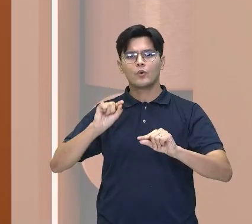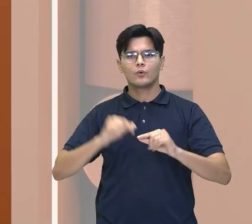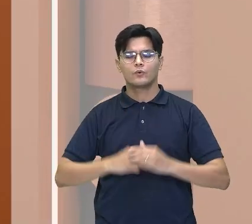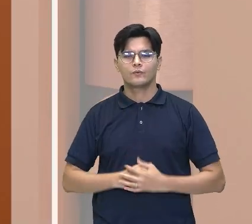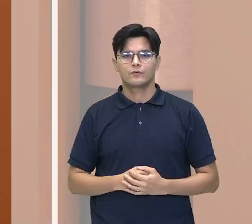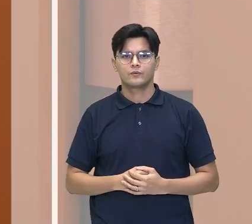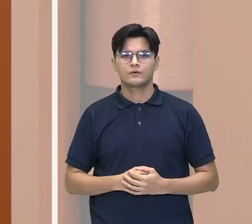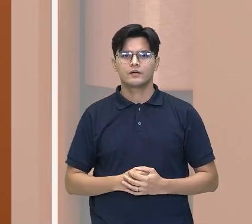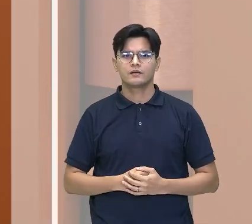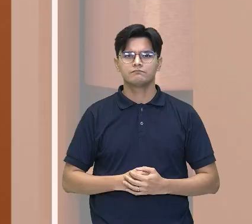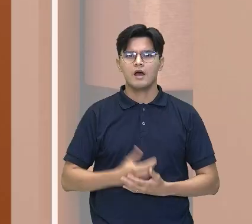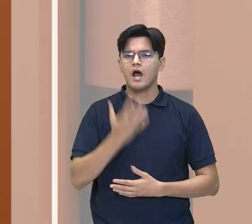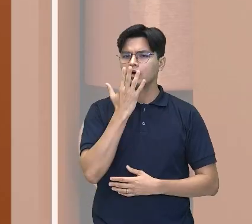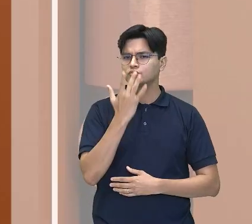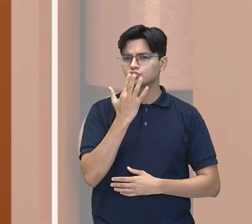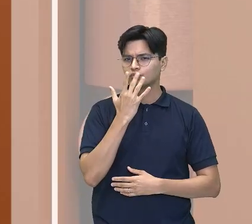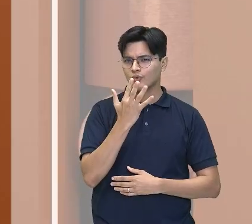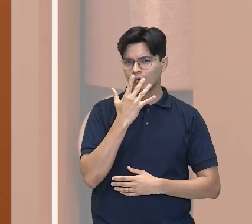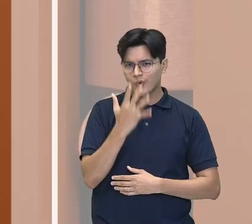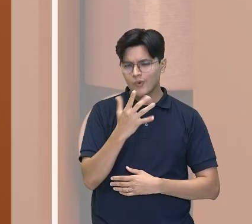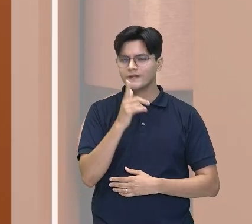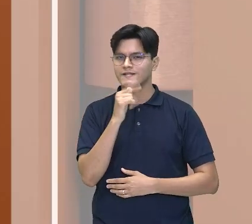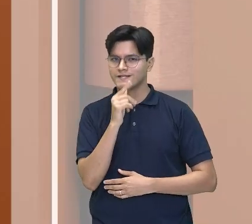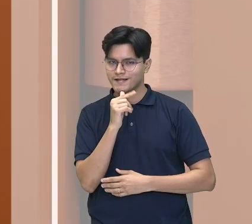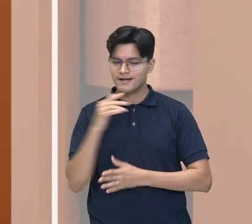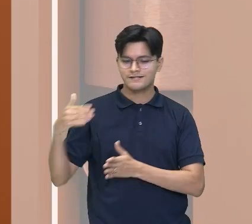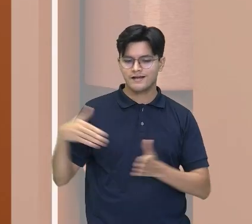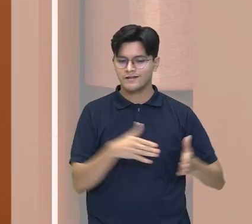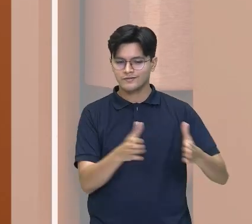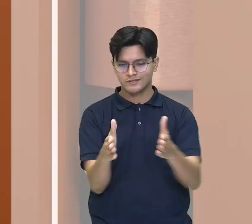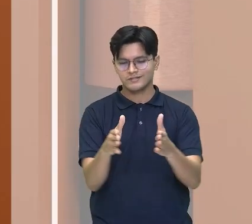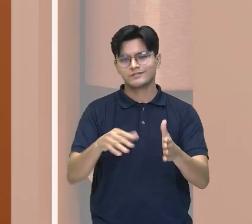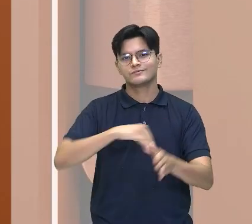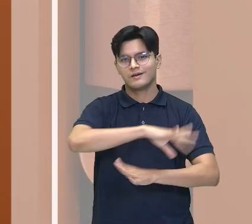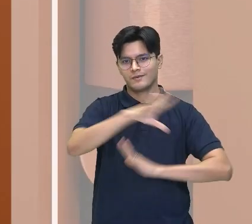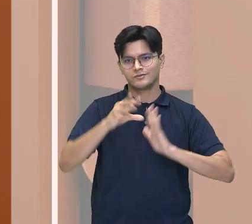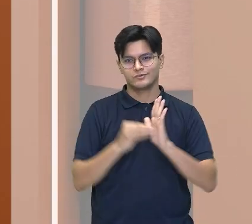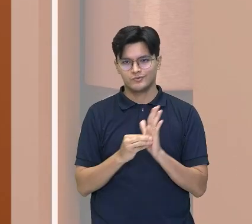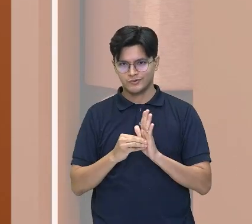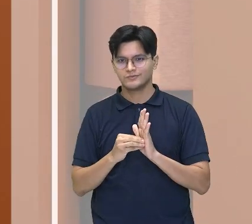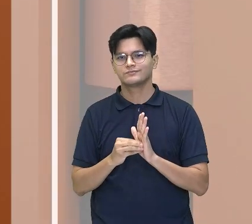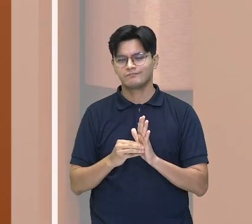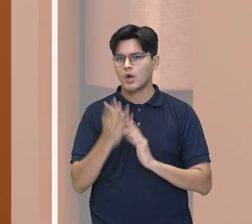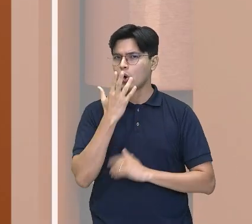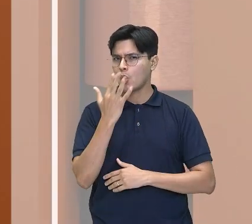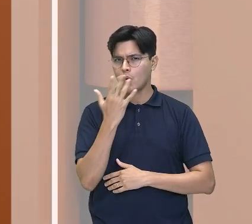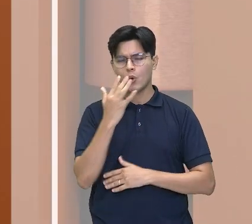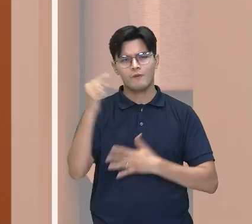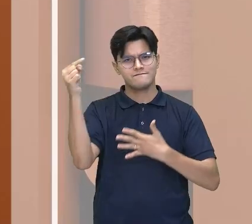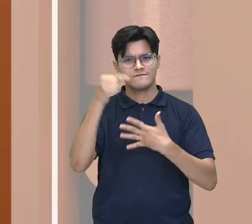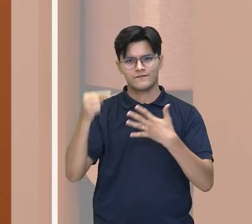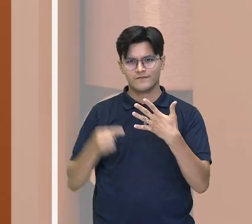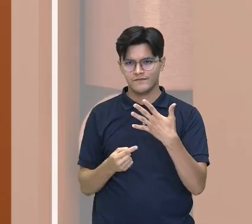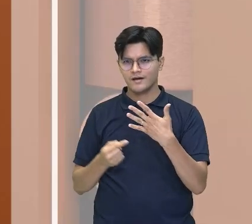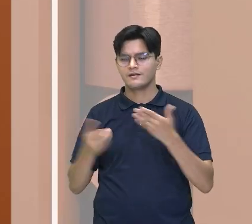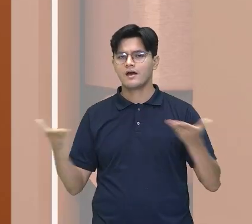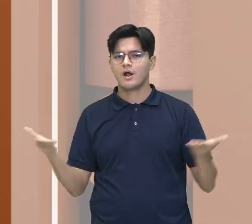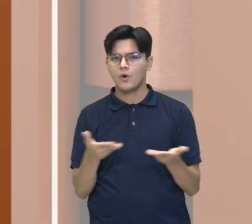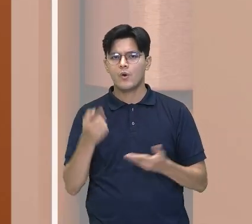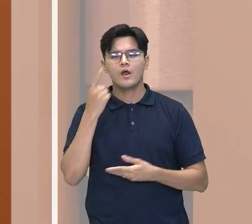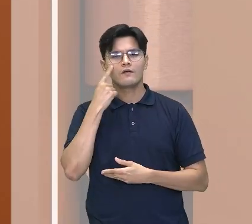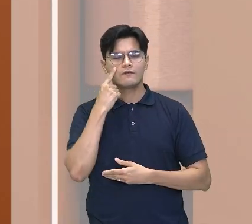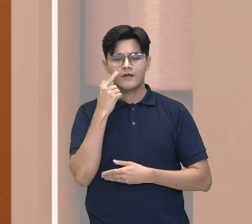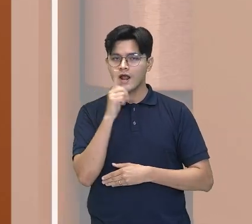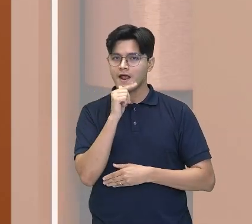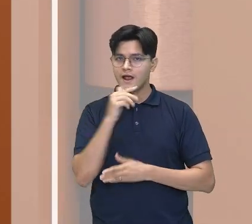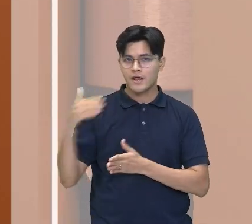à coloração das águas dos rios amazônicos. E aí a gente vai verificar que os rios